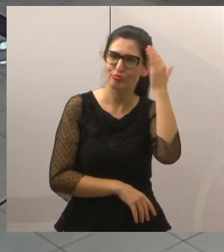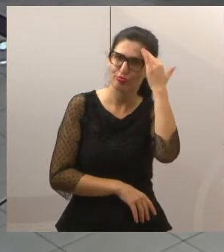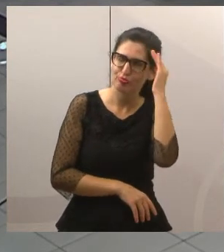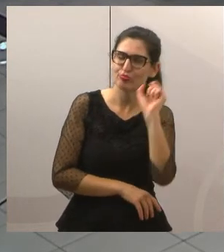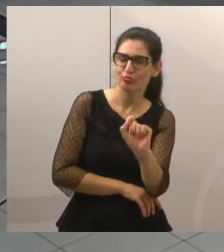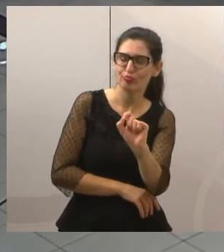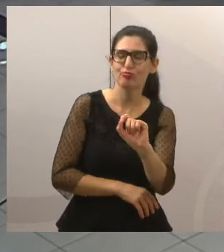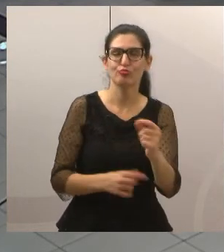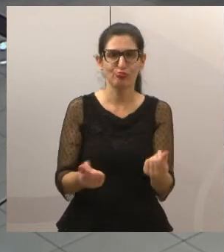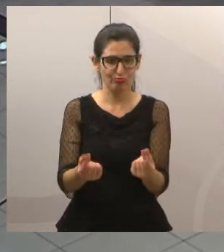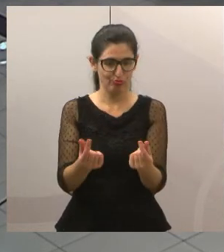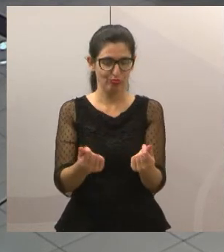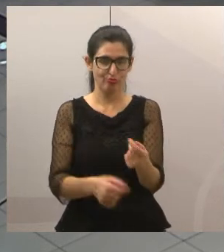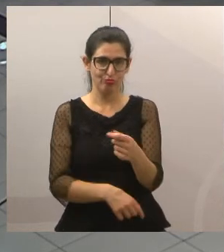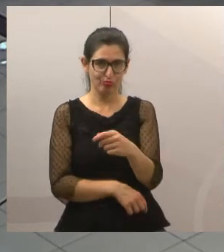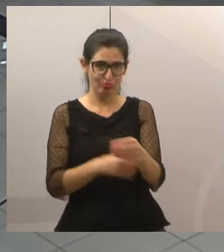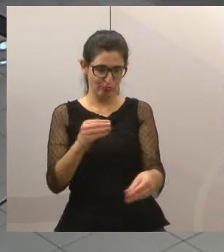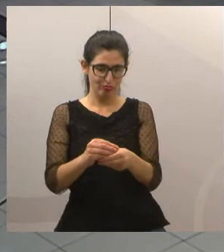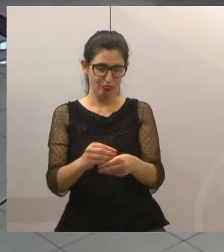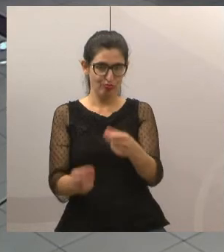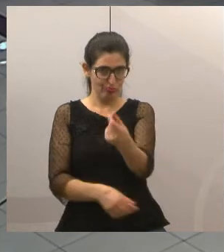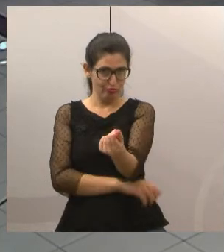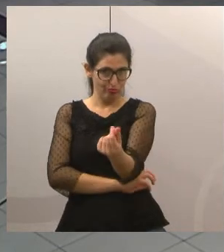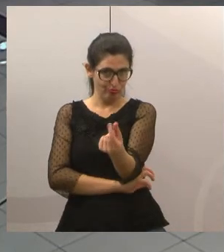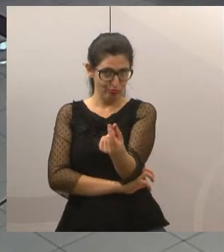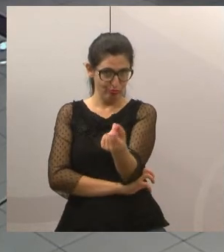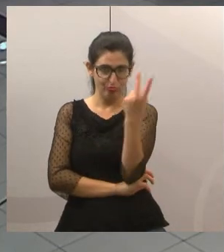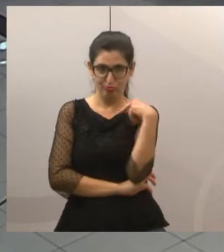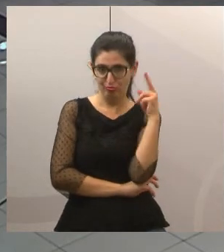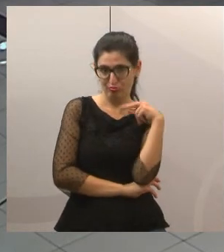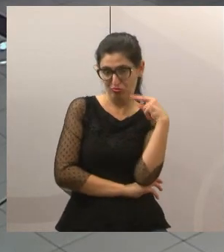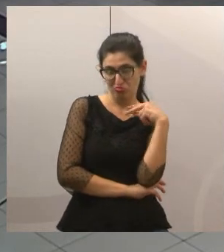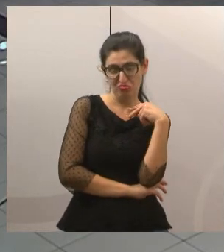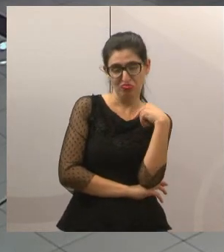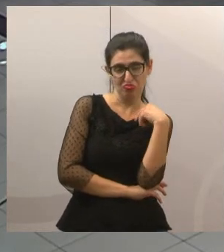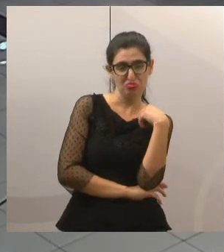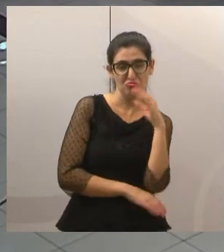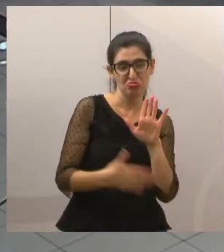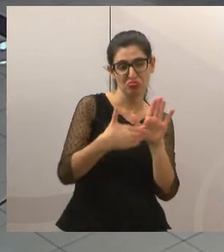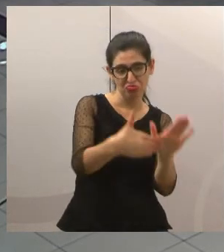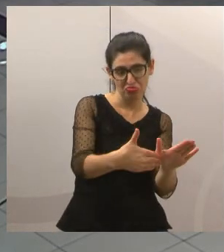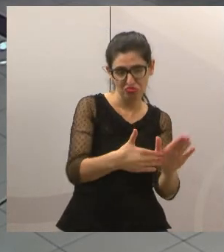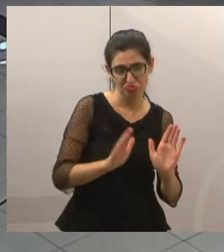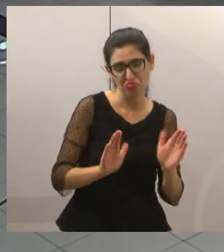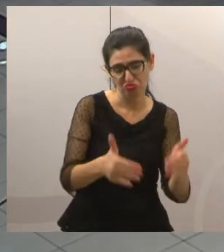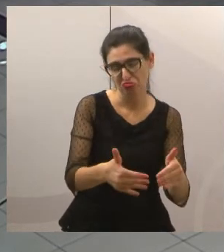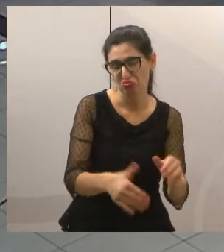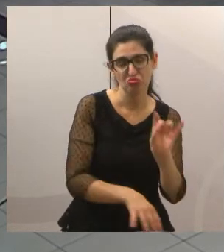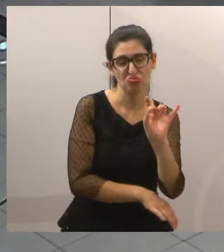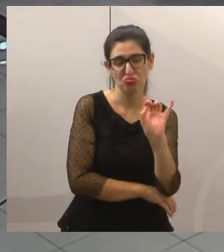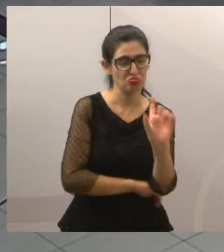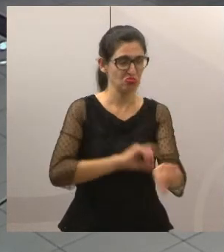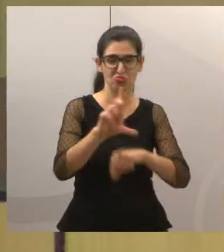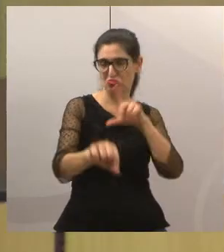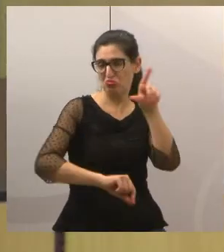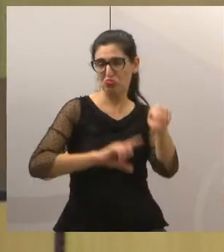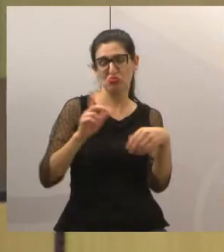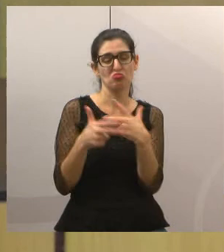emenda impositiva, o vereador direciona para quem ele quer, como ele quer. Então, é bom a população entender